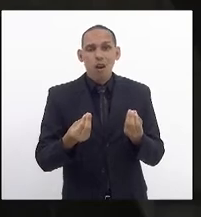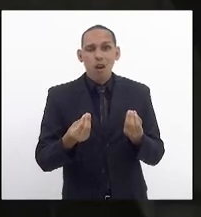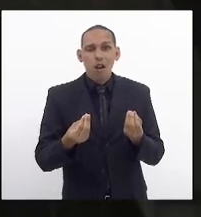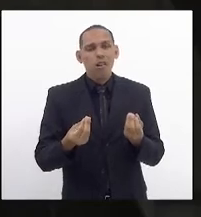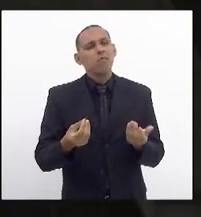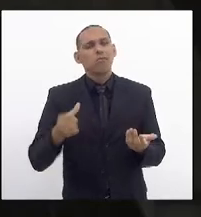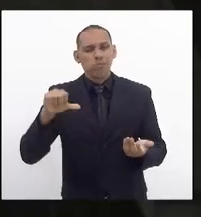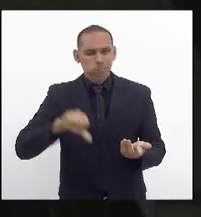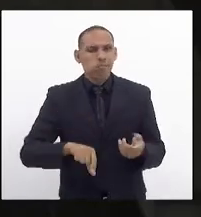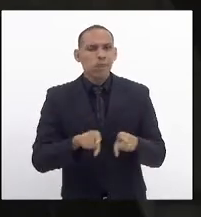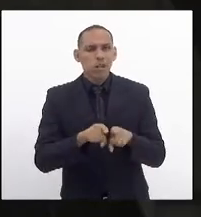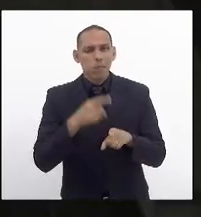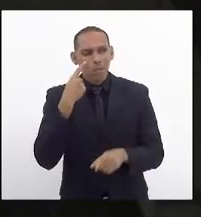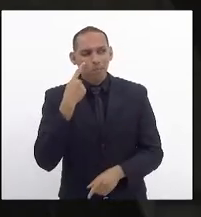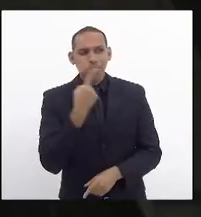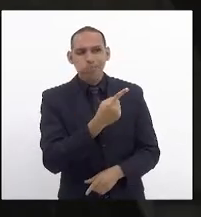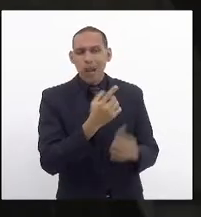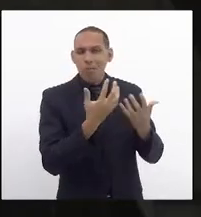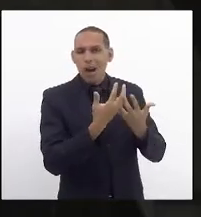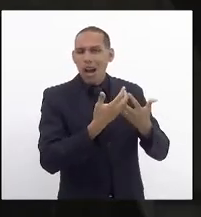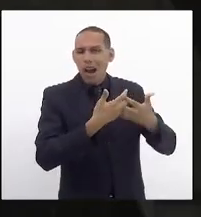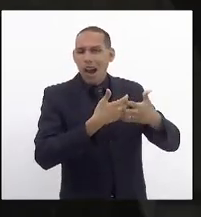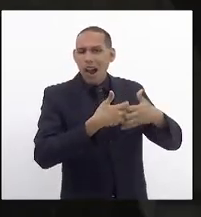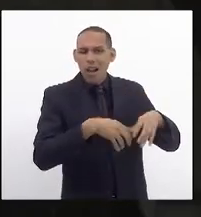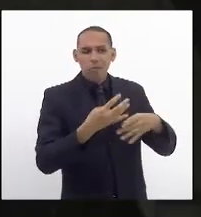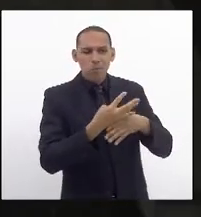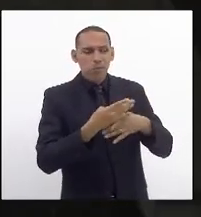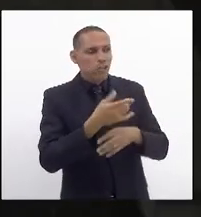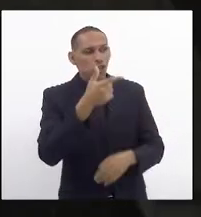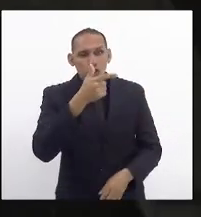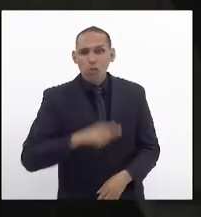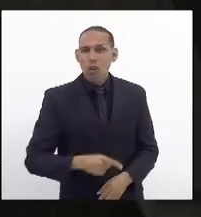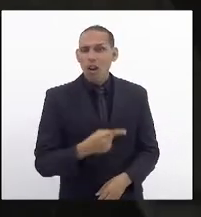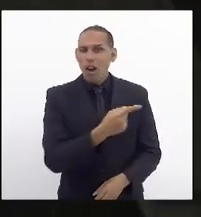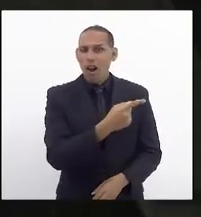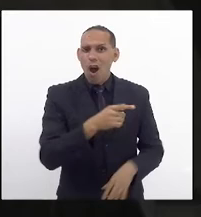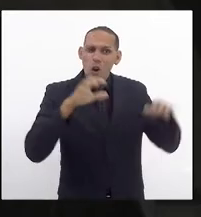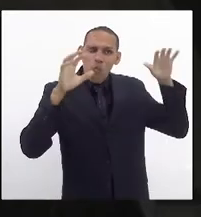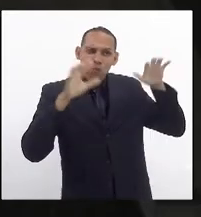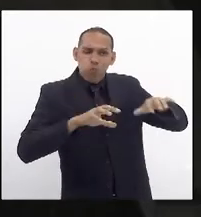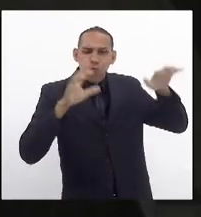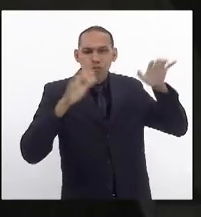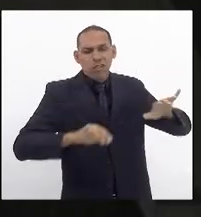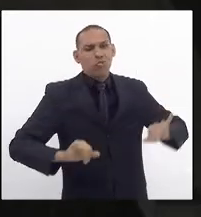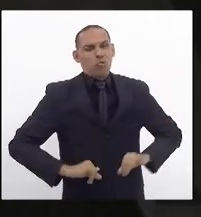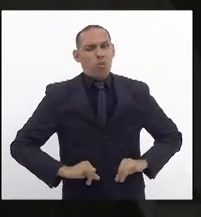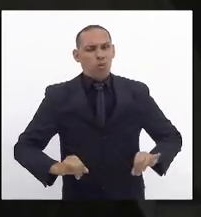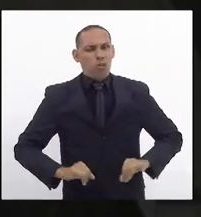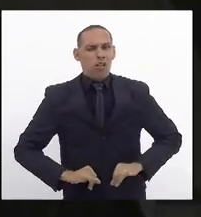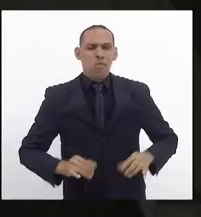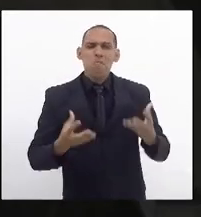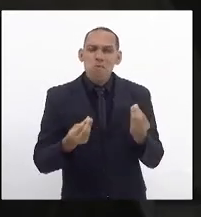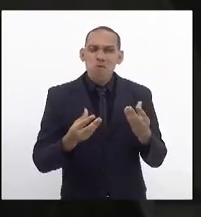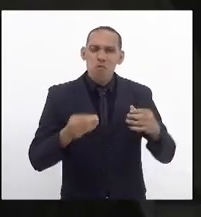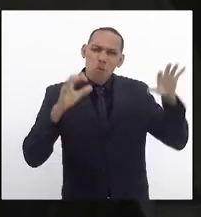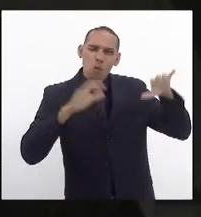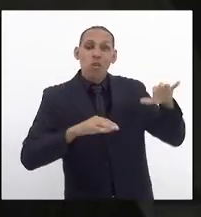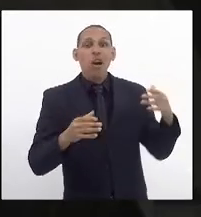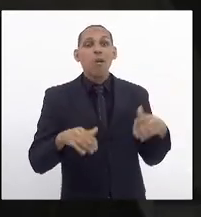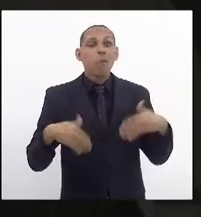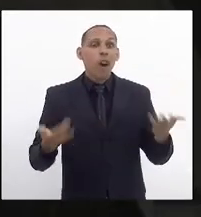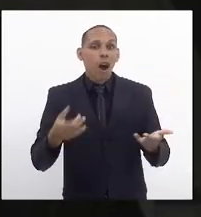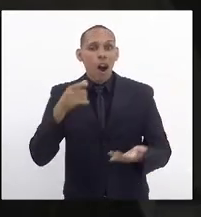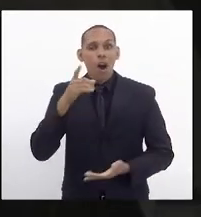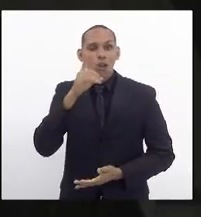de Petrópolis que foi pela segunda vez duramente penalizado domingo passado